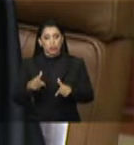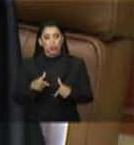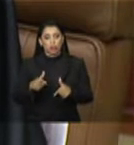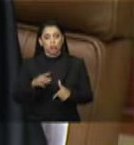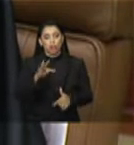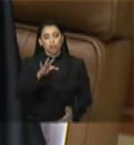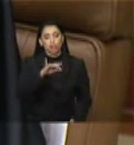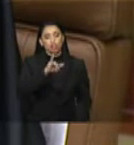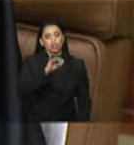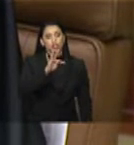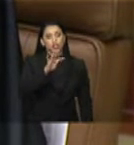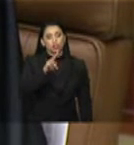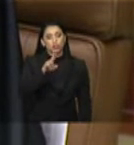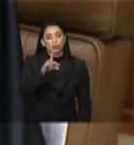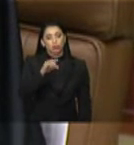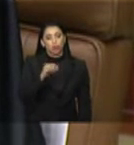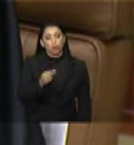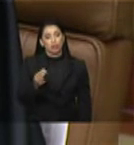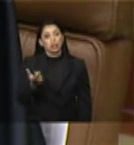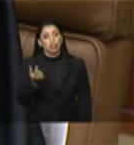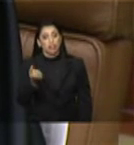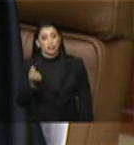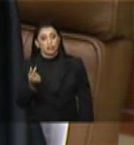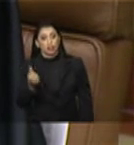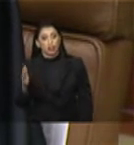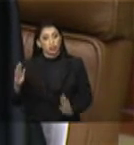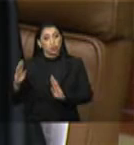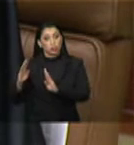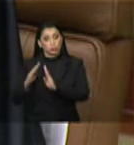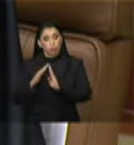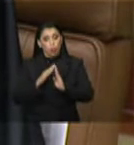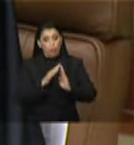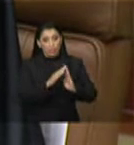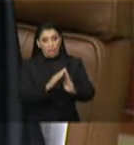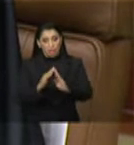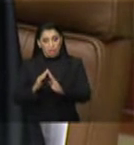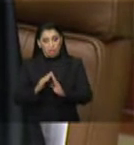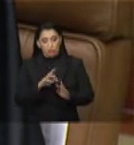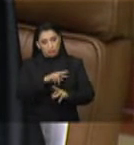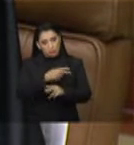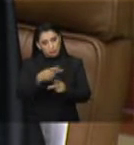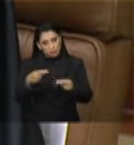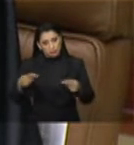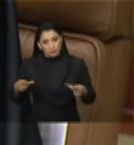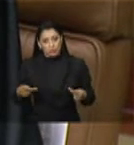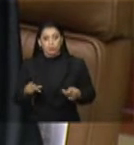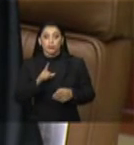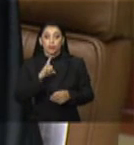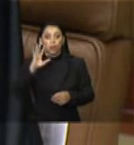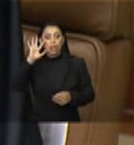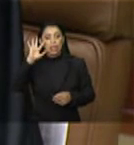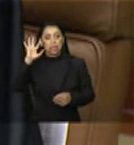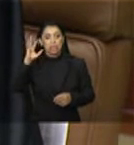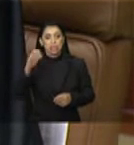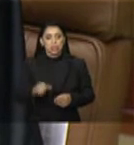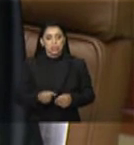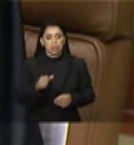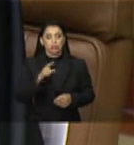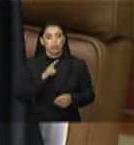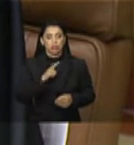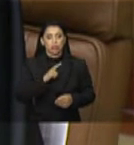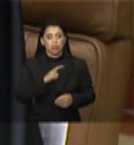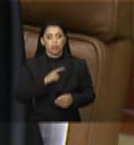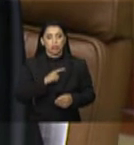mobiliários logo segundo que se sustenta a decisão teria sido Extra